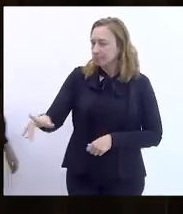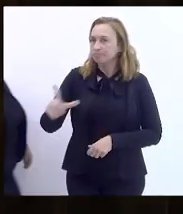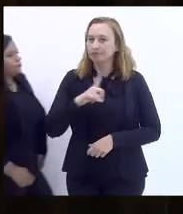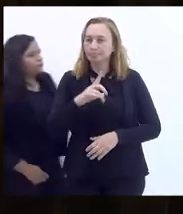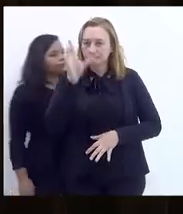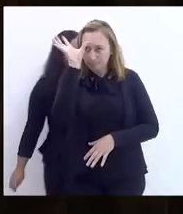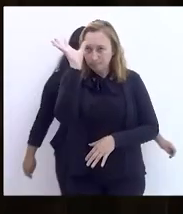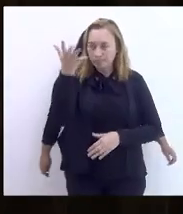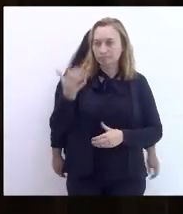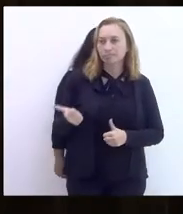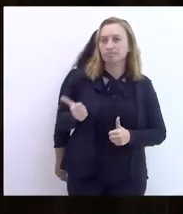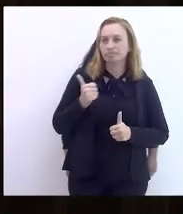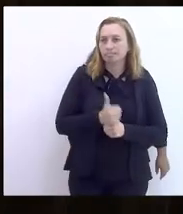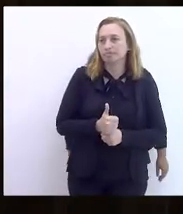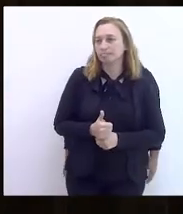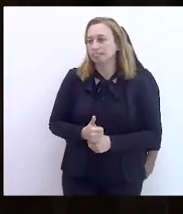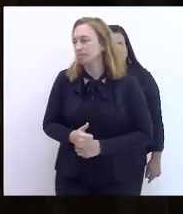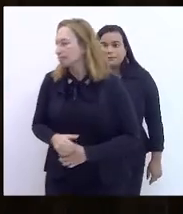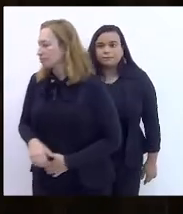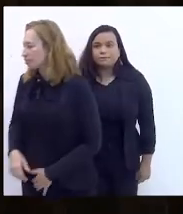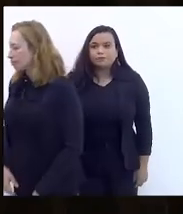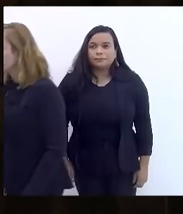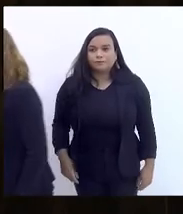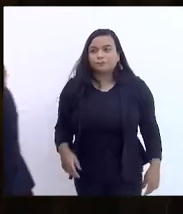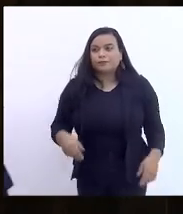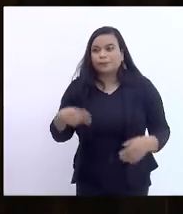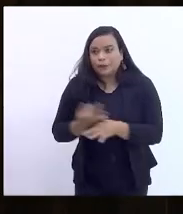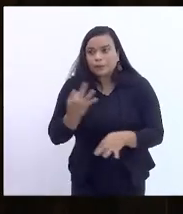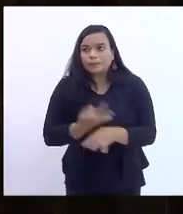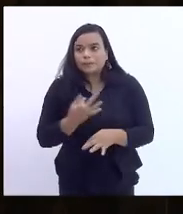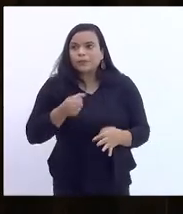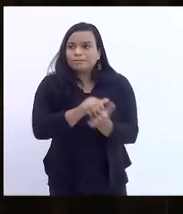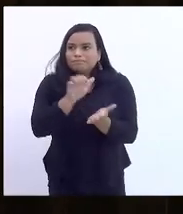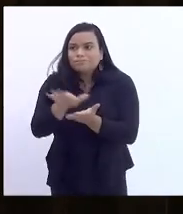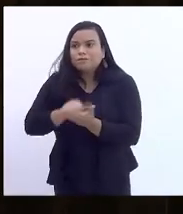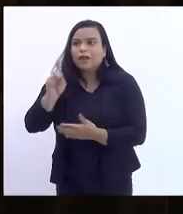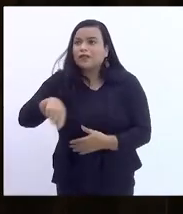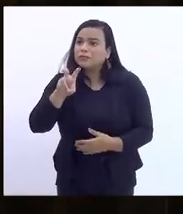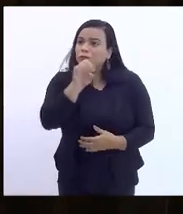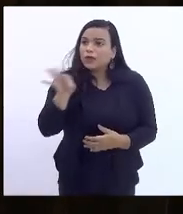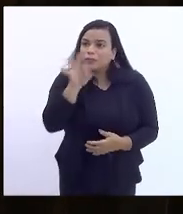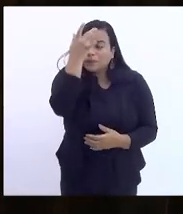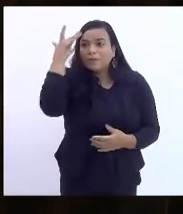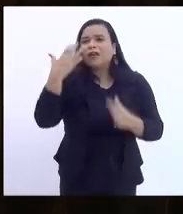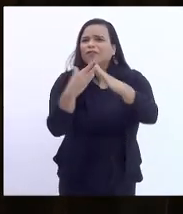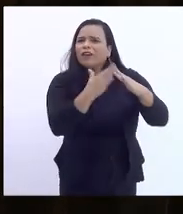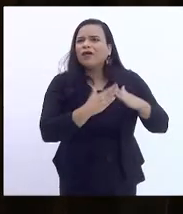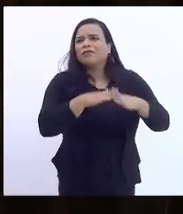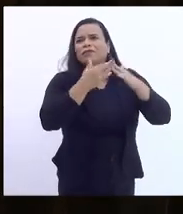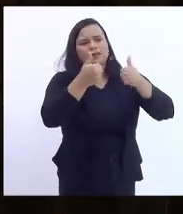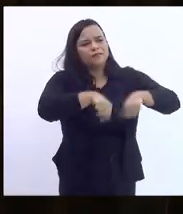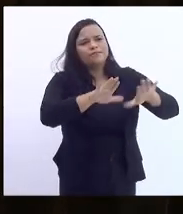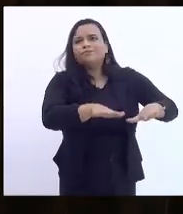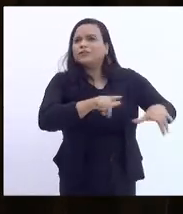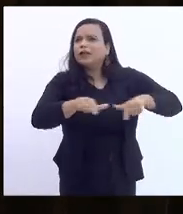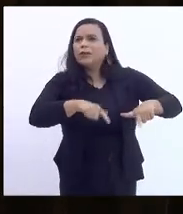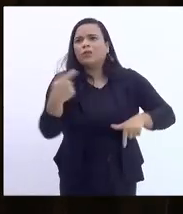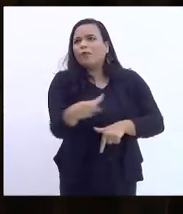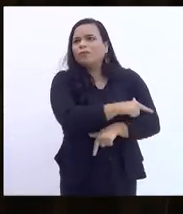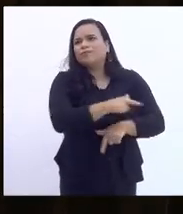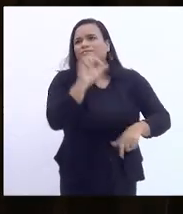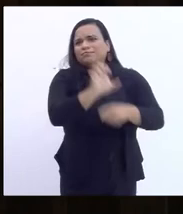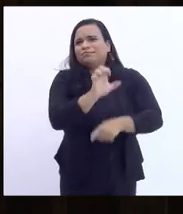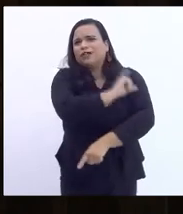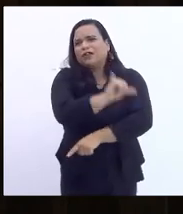enfrentar para poder sobreviver desemprego são cinquenta por cento de favelado sido empregados no estado do Rio de Janeiro